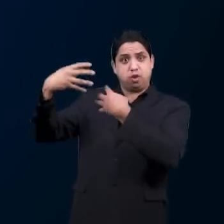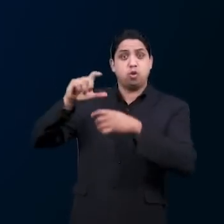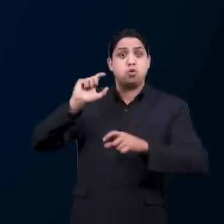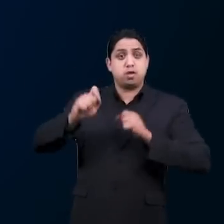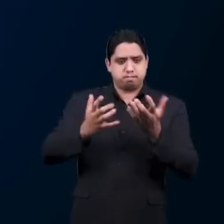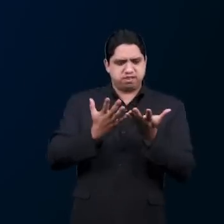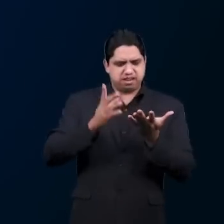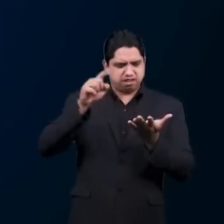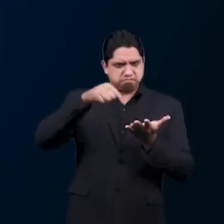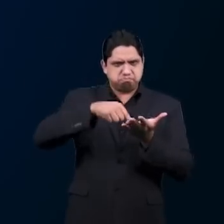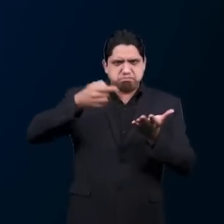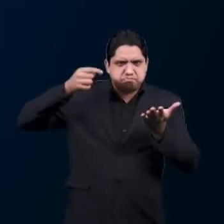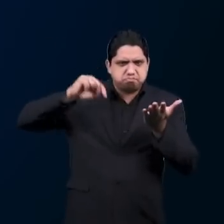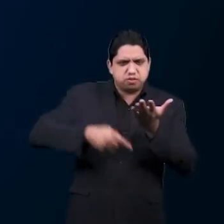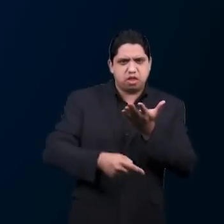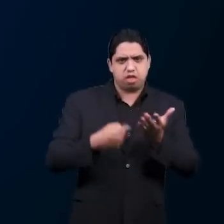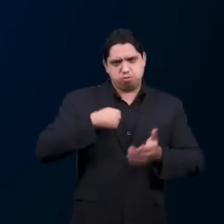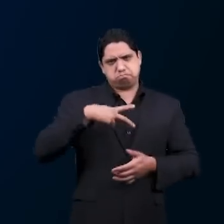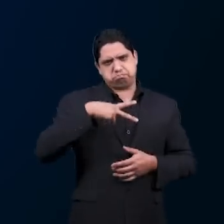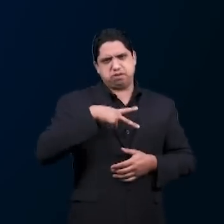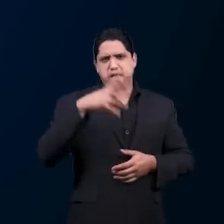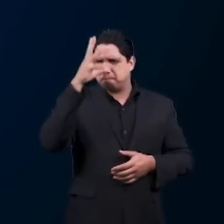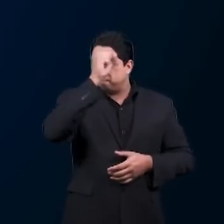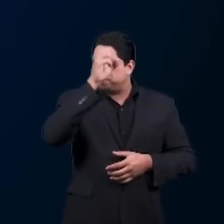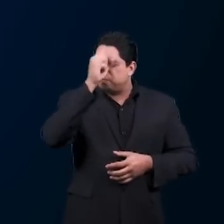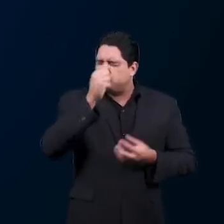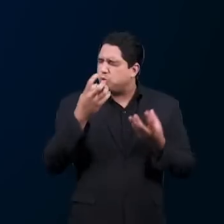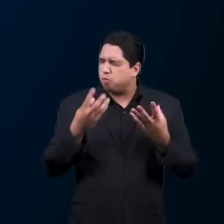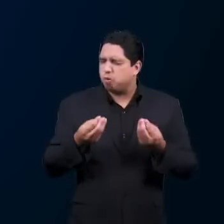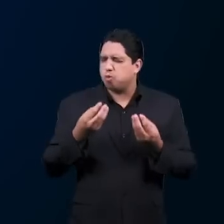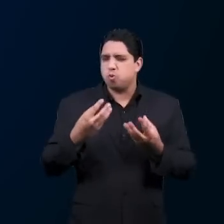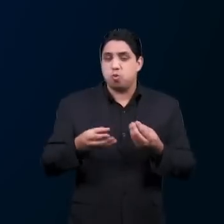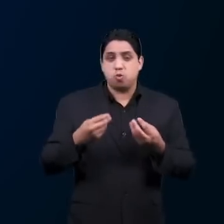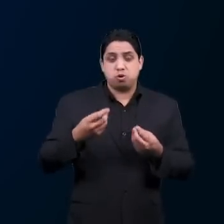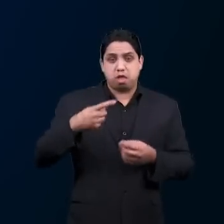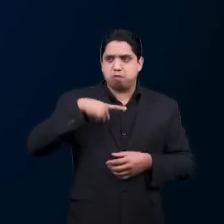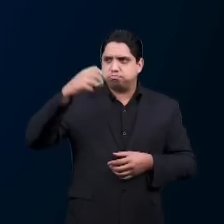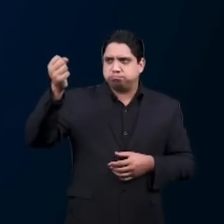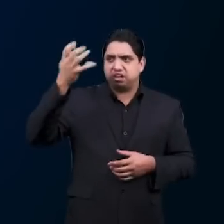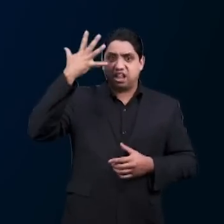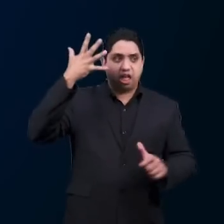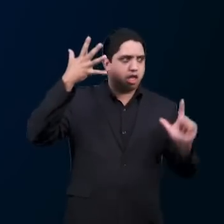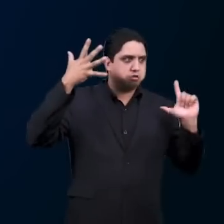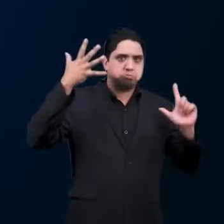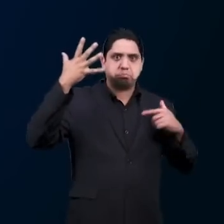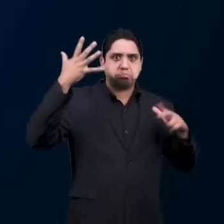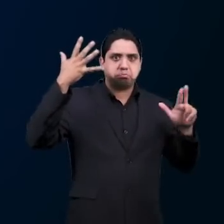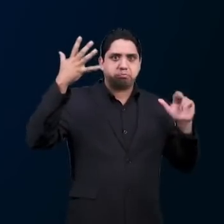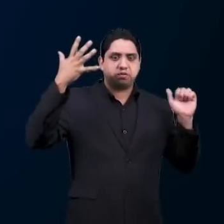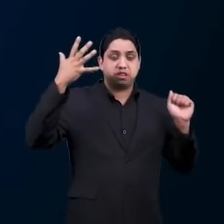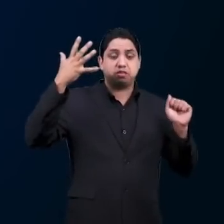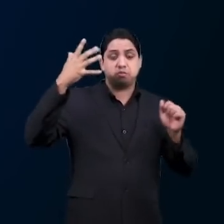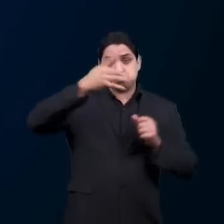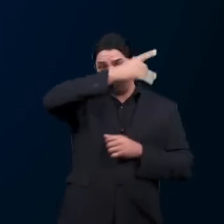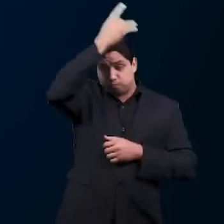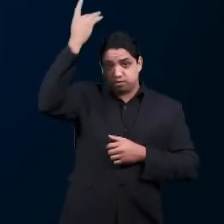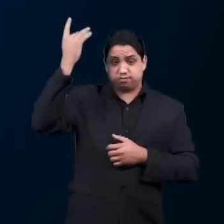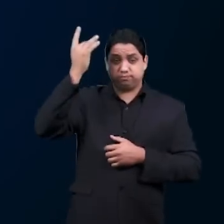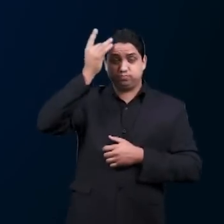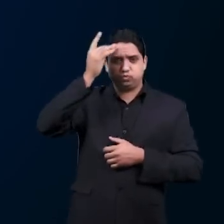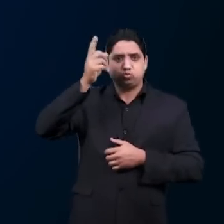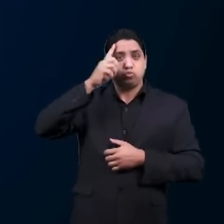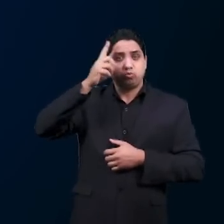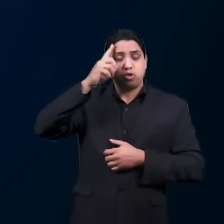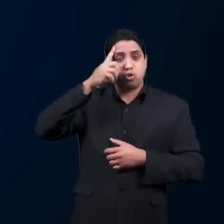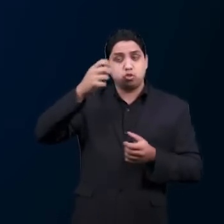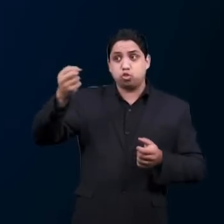profundidade da palavra. Eu individualmente tenho aprendido muito, tenho alcançado revelações, onde o Espírito Santo a cada dia tem ensinado algo novo. Novo daquilo